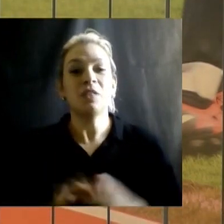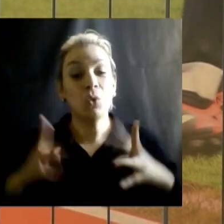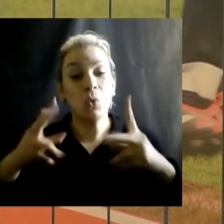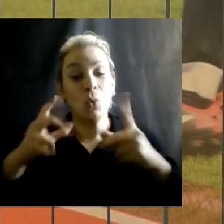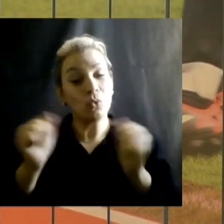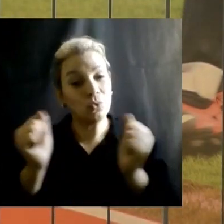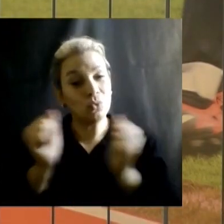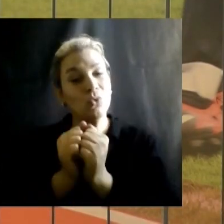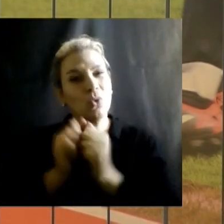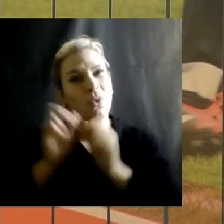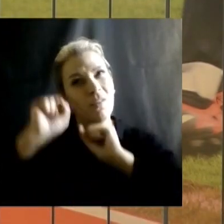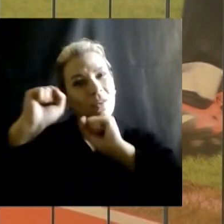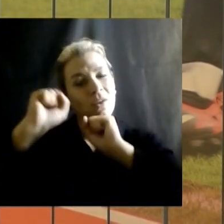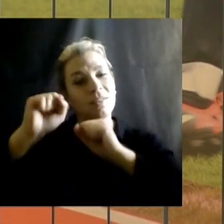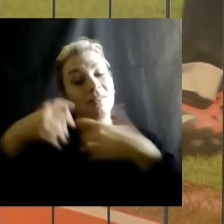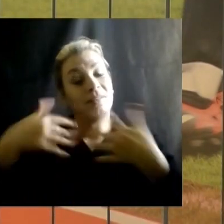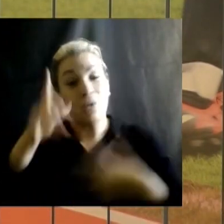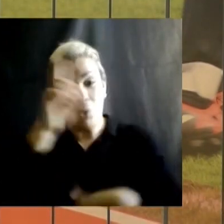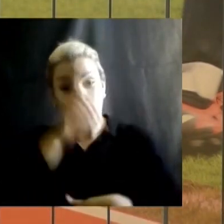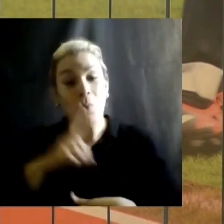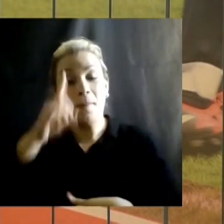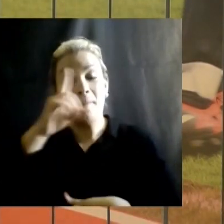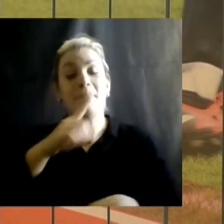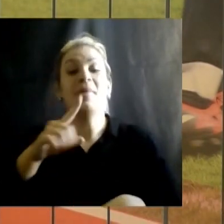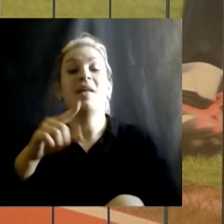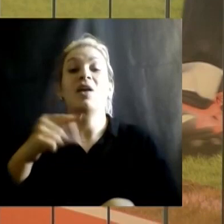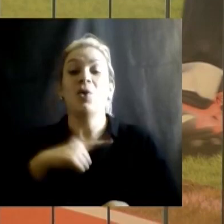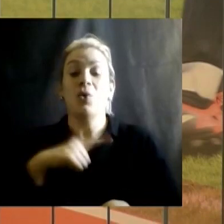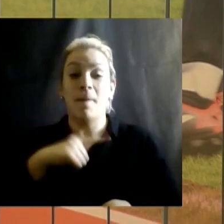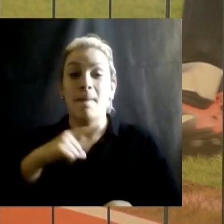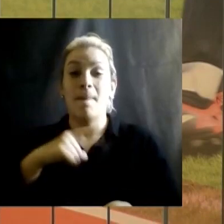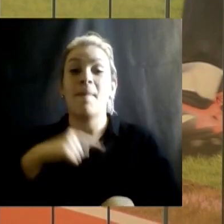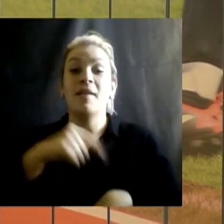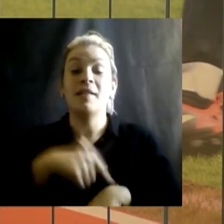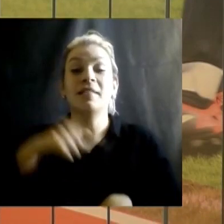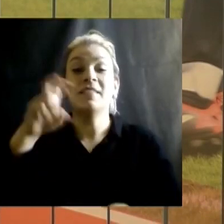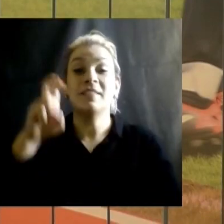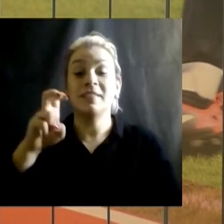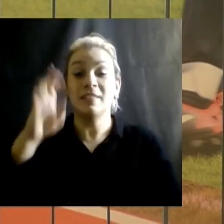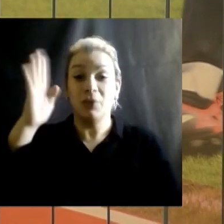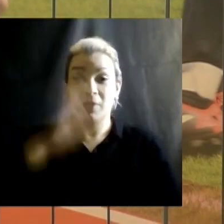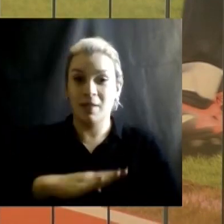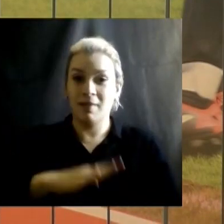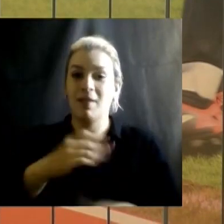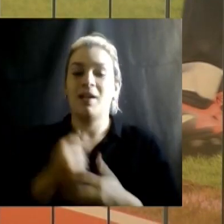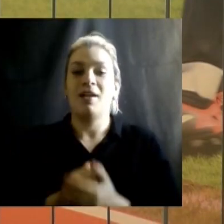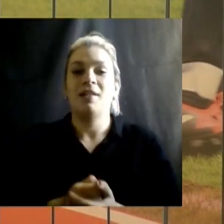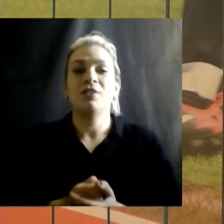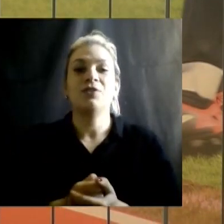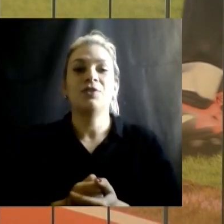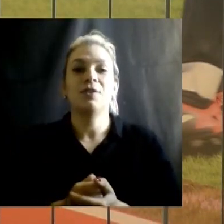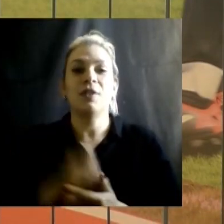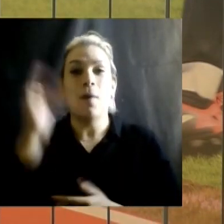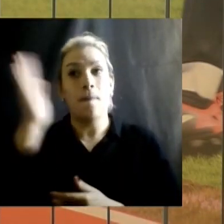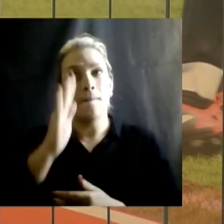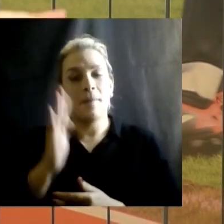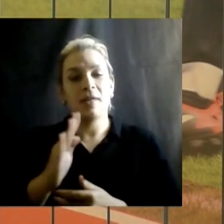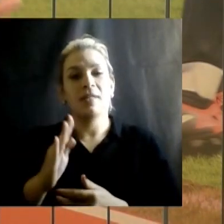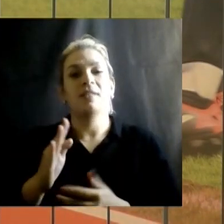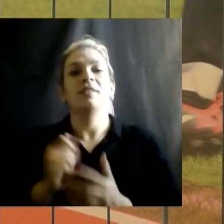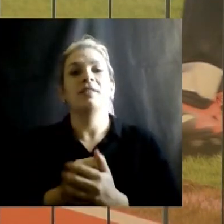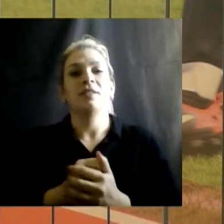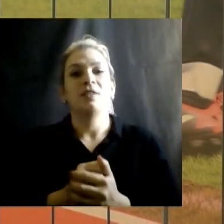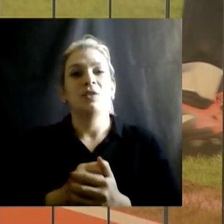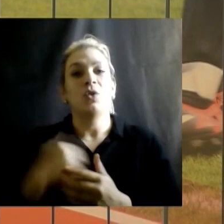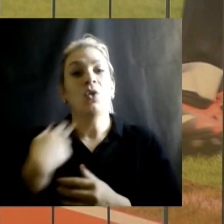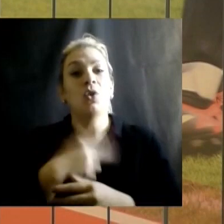tem mais, viu? 5 horas da tarde, oitavas de final. O Brasil espera o vencedor do confronto entre Costa do